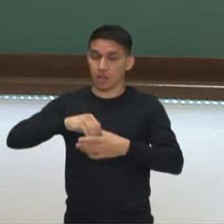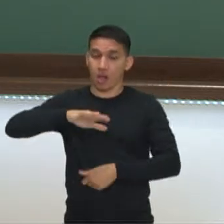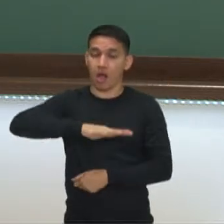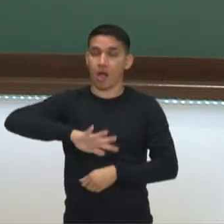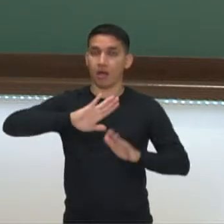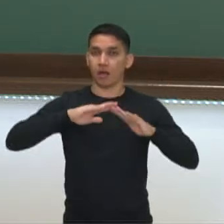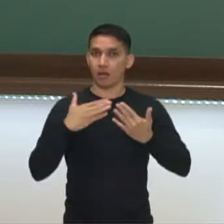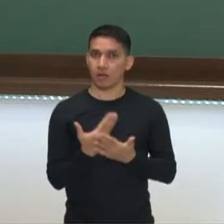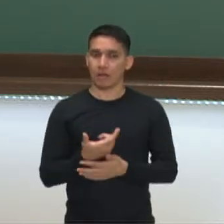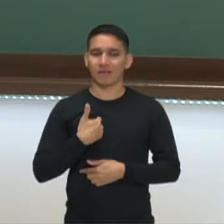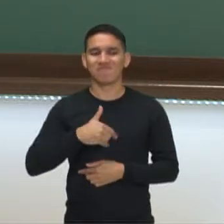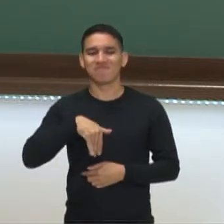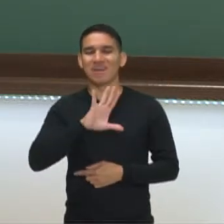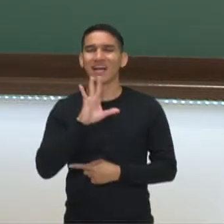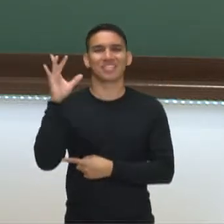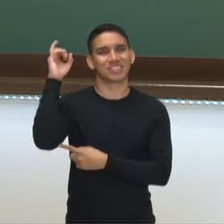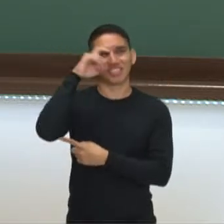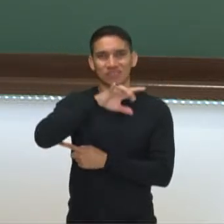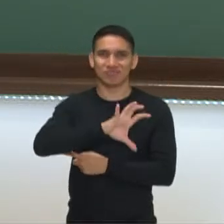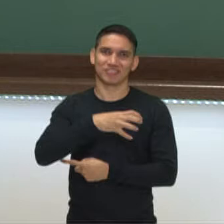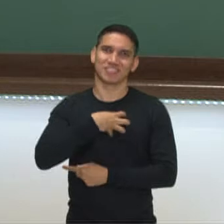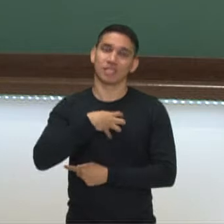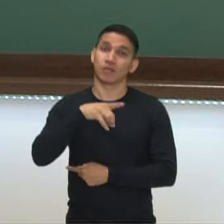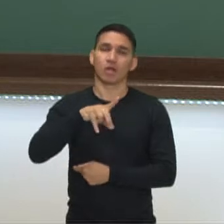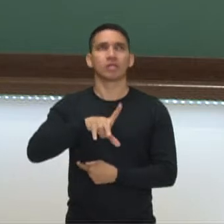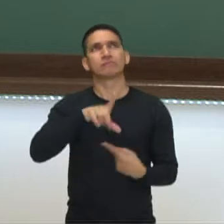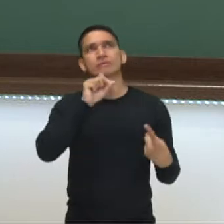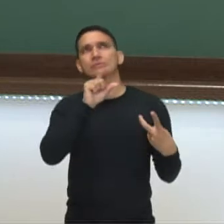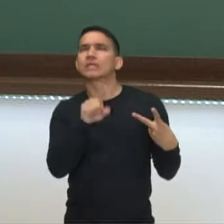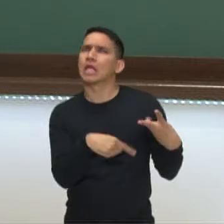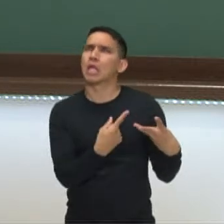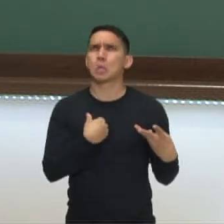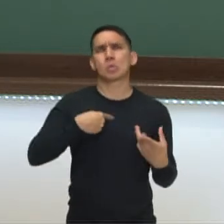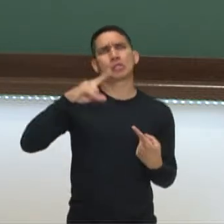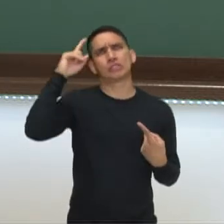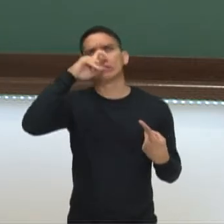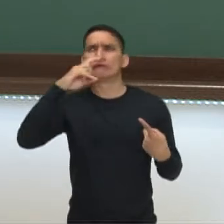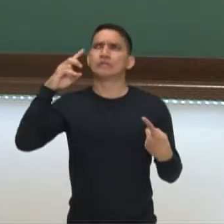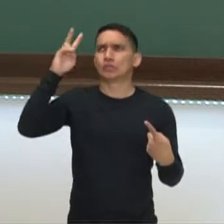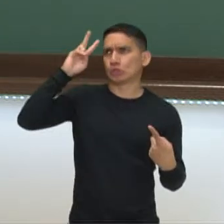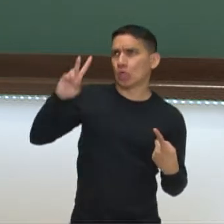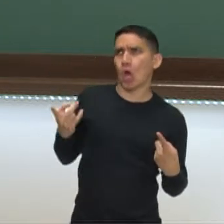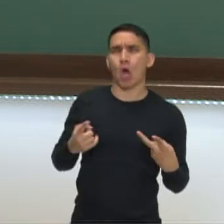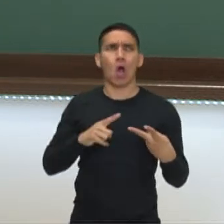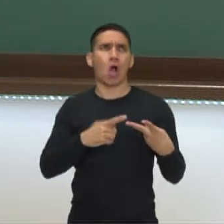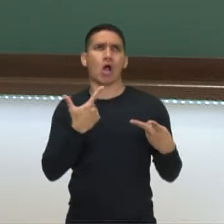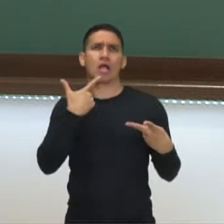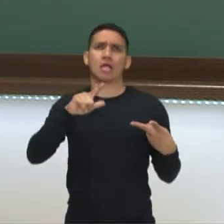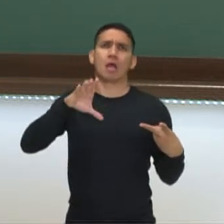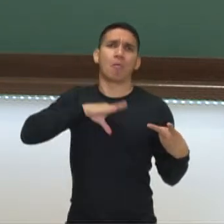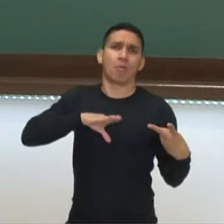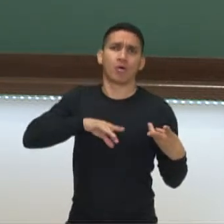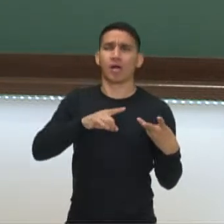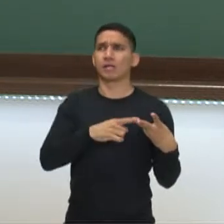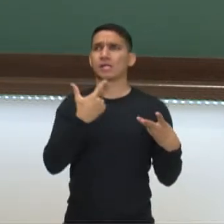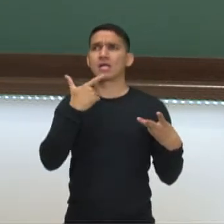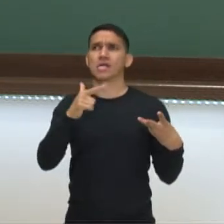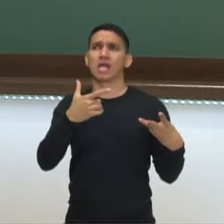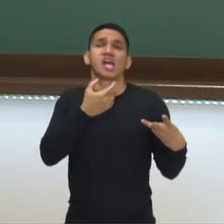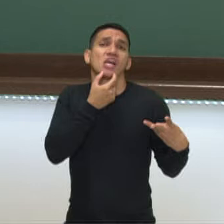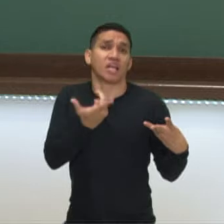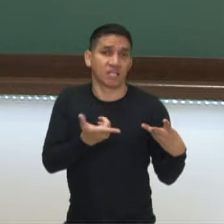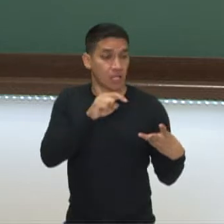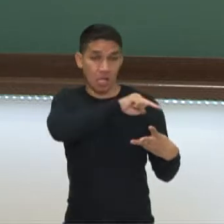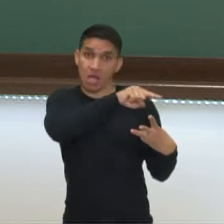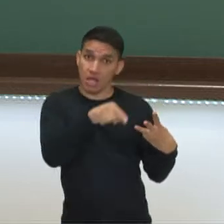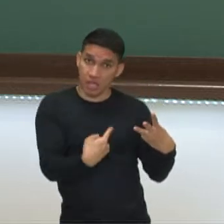escolar eu tenho mais dificuldade? Então você vai elencar, eu tenho dificuldade em história, língua portuguesa e inglês. São essas as disciplinas, por